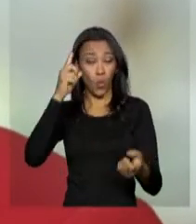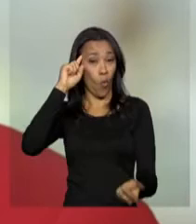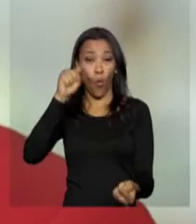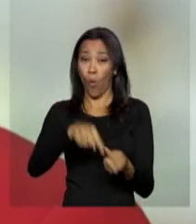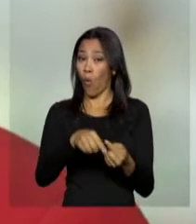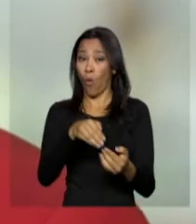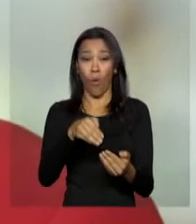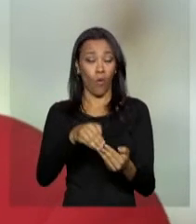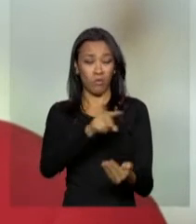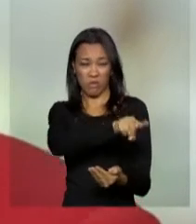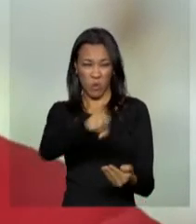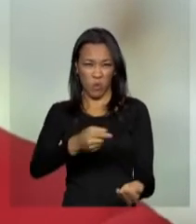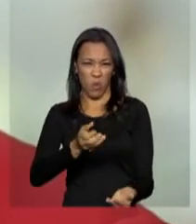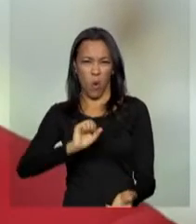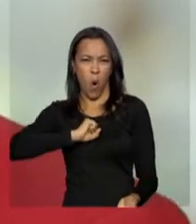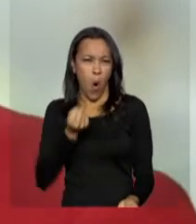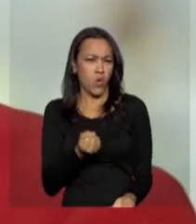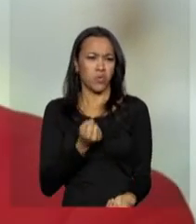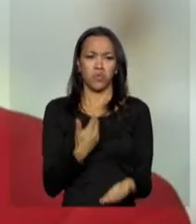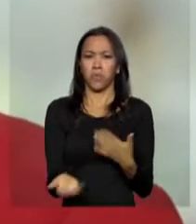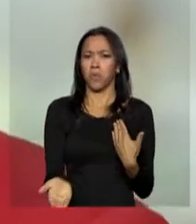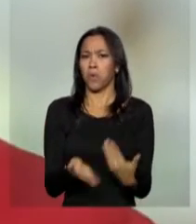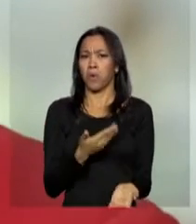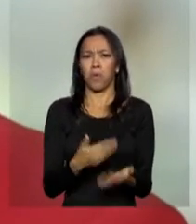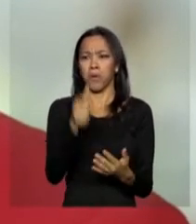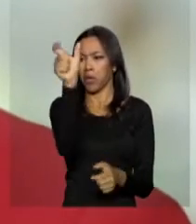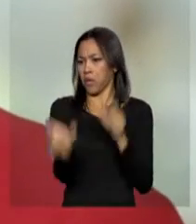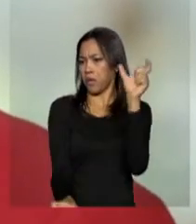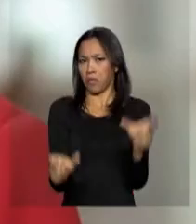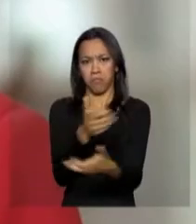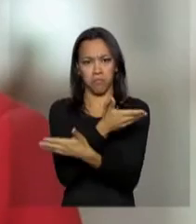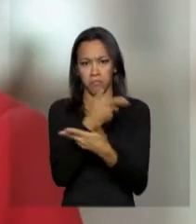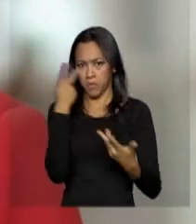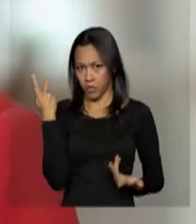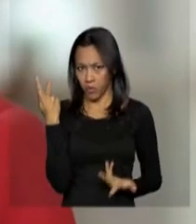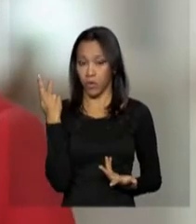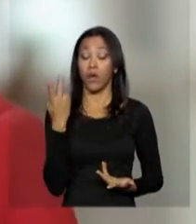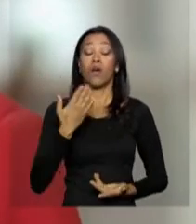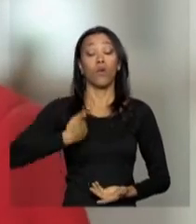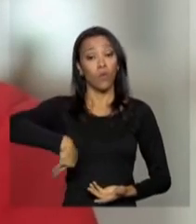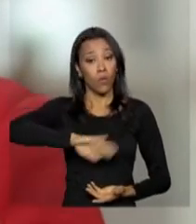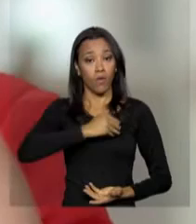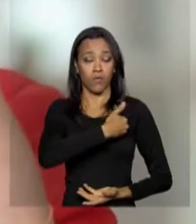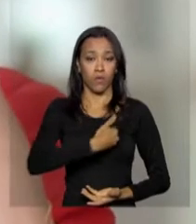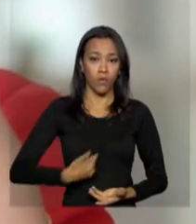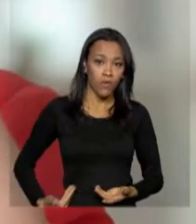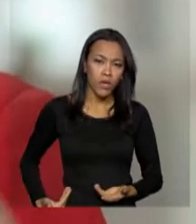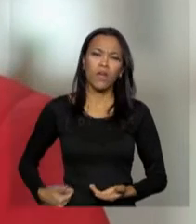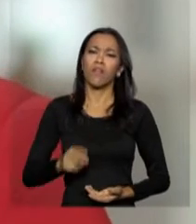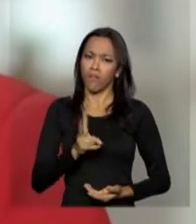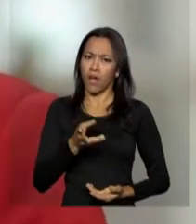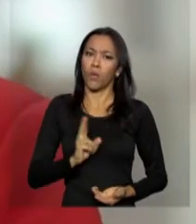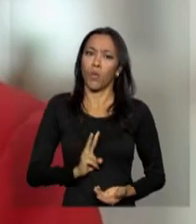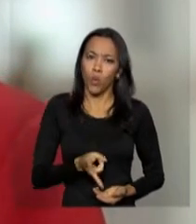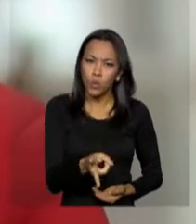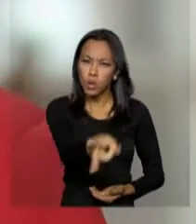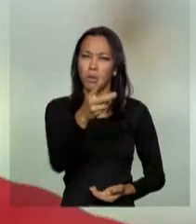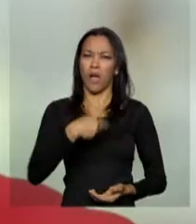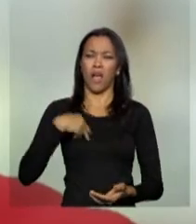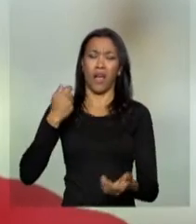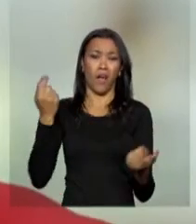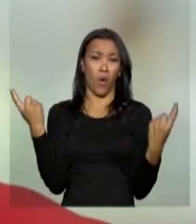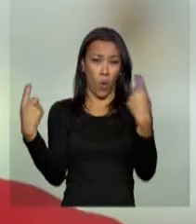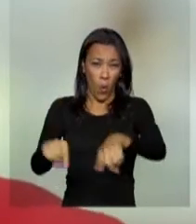forma de ódio contra quem quer ou o que quer que seja o nosso governo seguirá combatendo a xenofobia